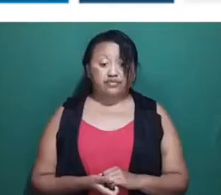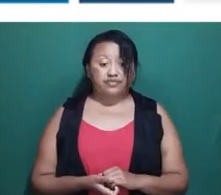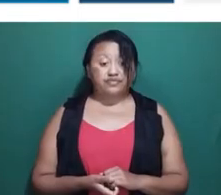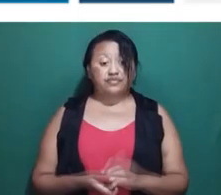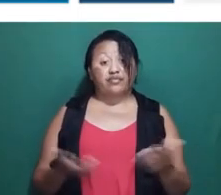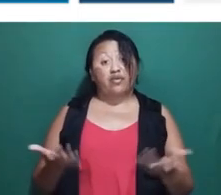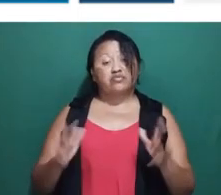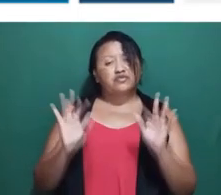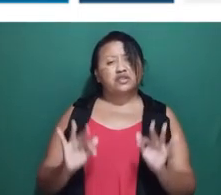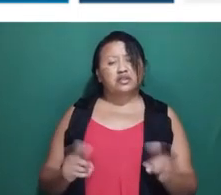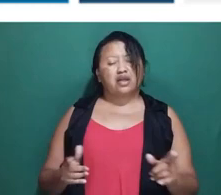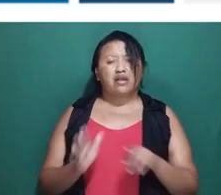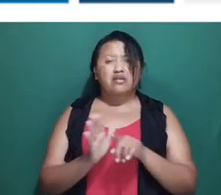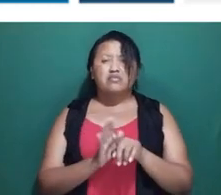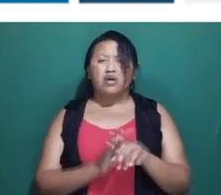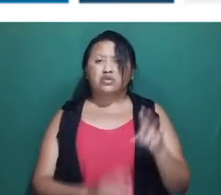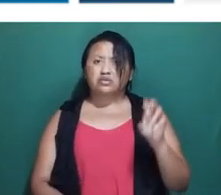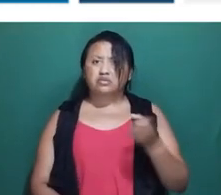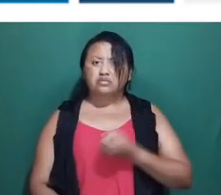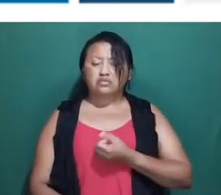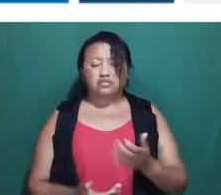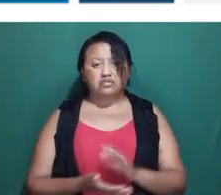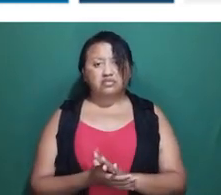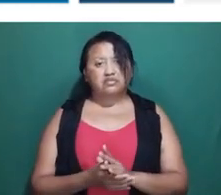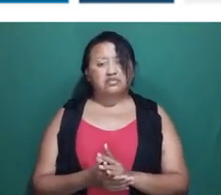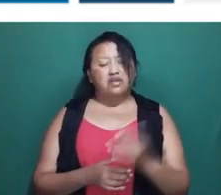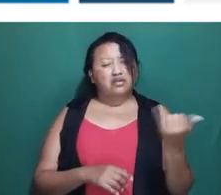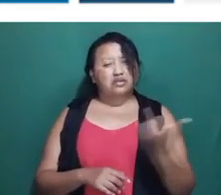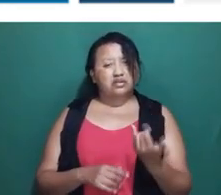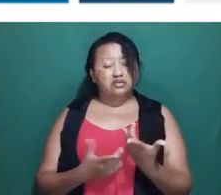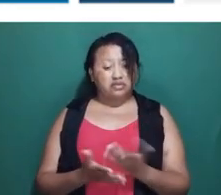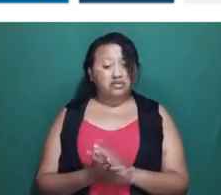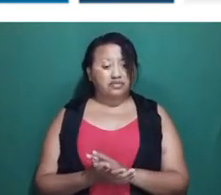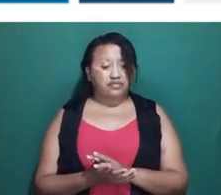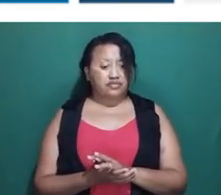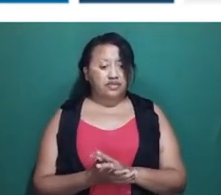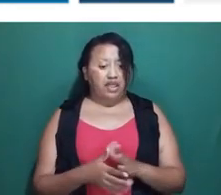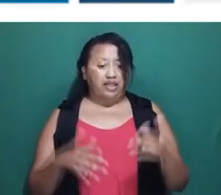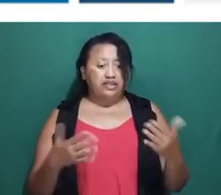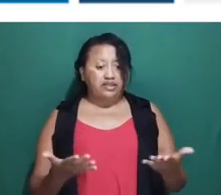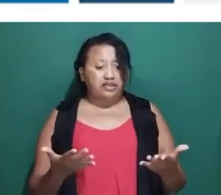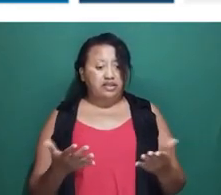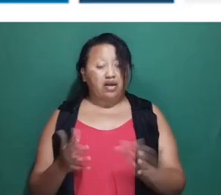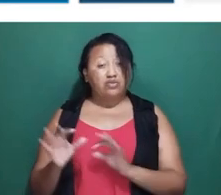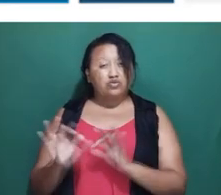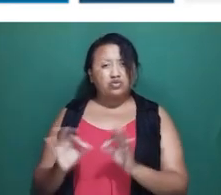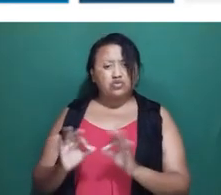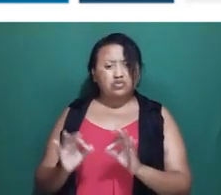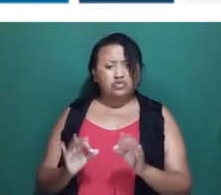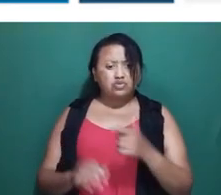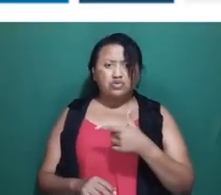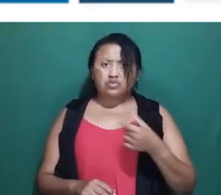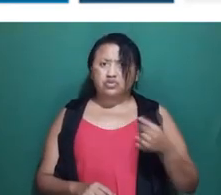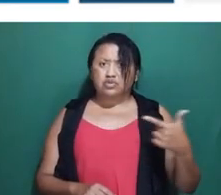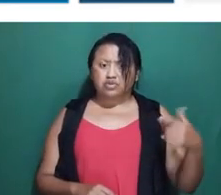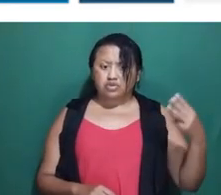por fim gente nossa questão 5 né um diz assim a agenda 20:30 das Nações Unidas e expõe os objetivos de